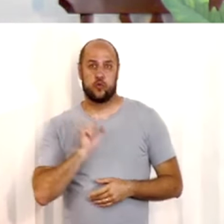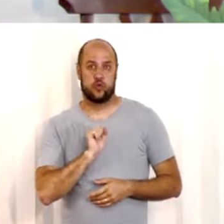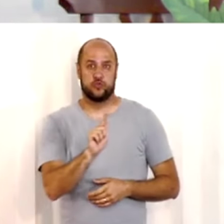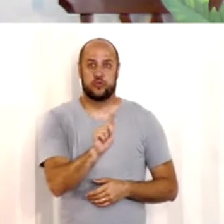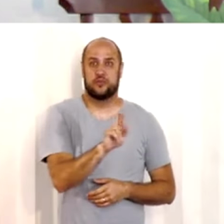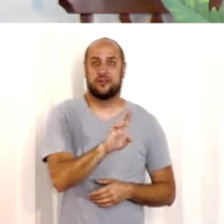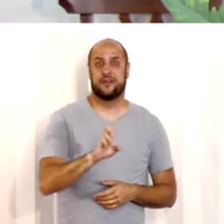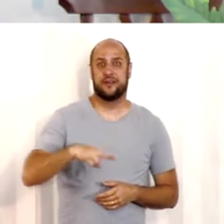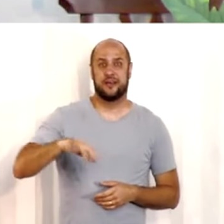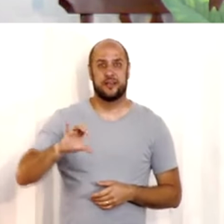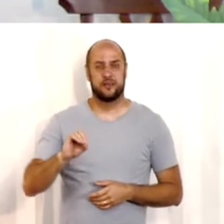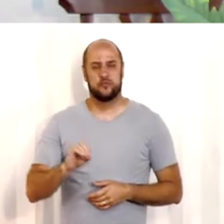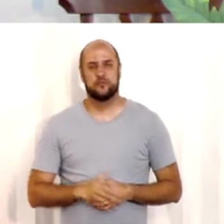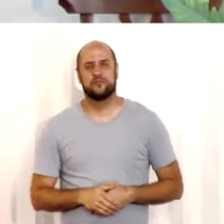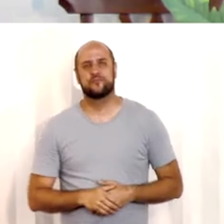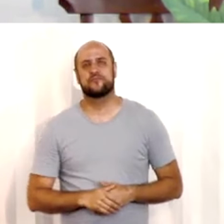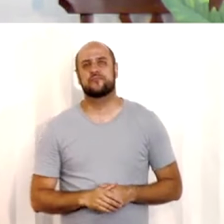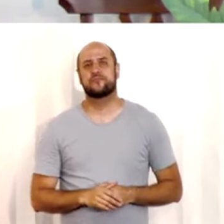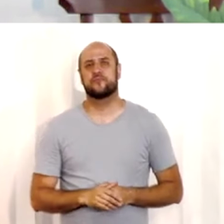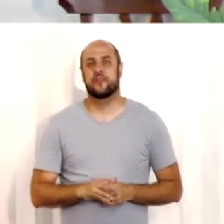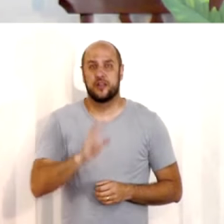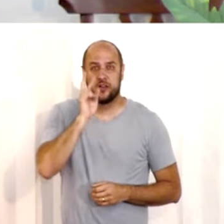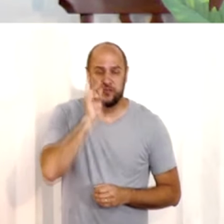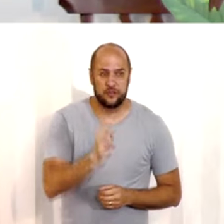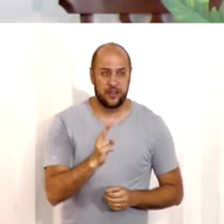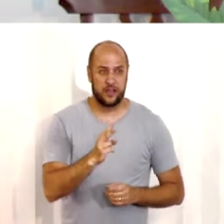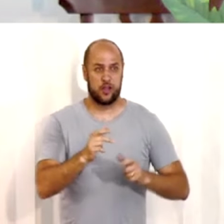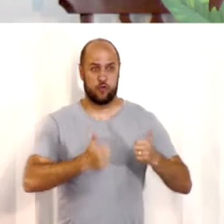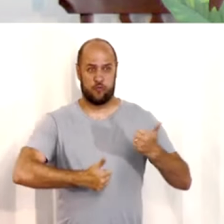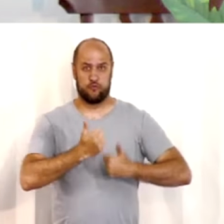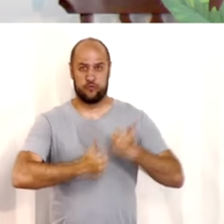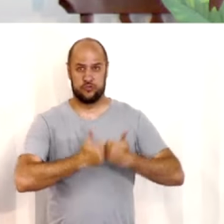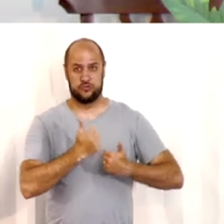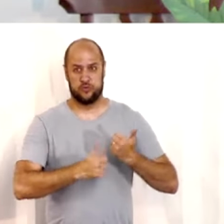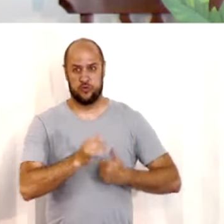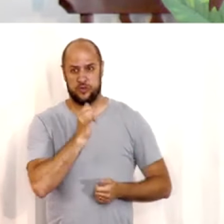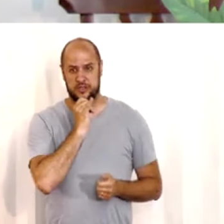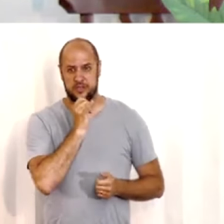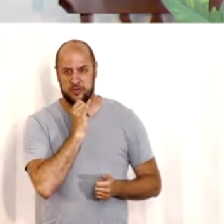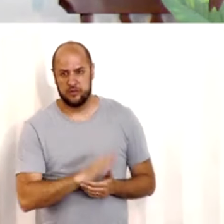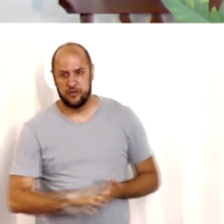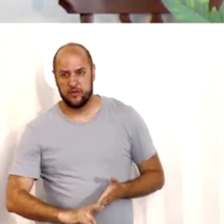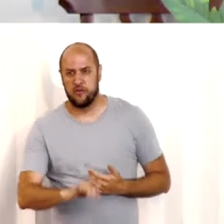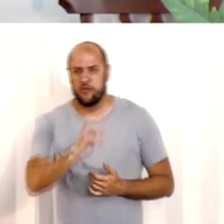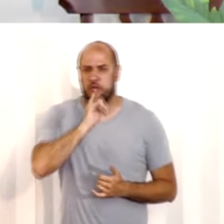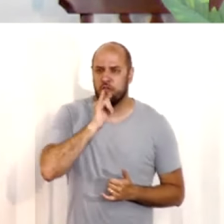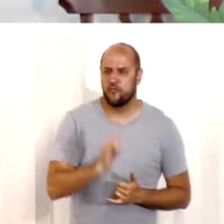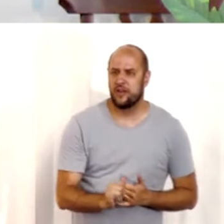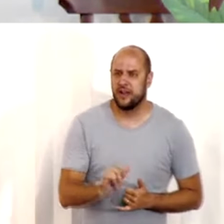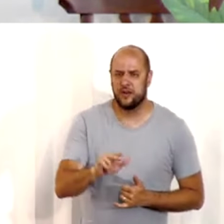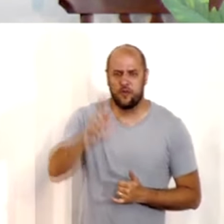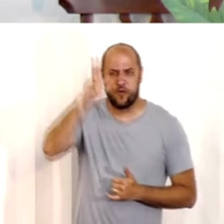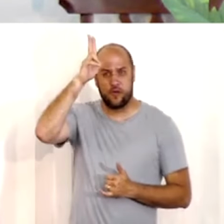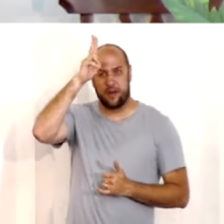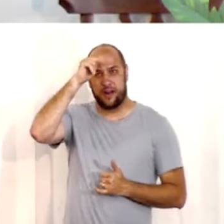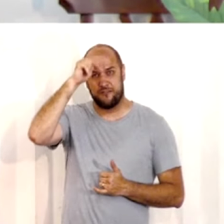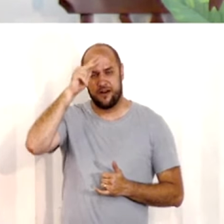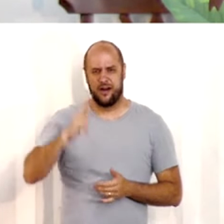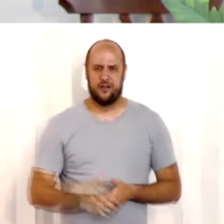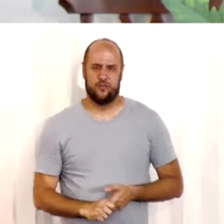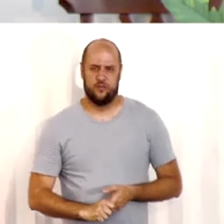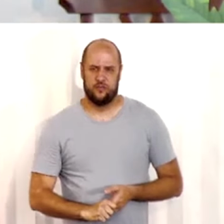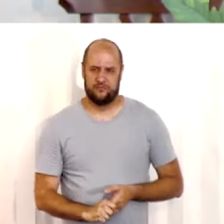nosso adversário internacional começar bem o campeonato gaúcho, por exemplo, a gente dizia, isso é como um cavalo paraguaio, porque